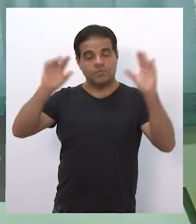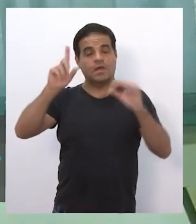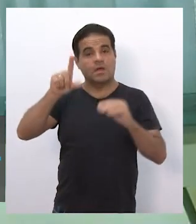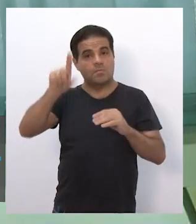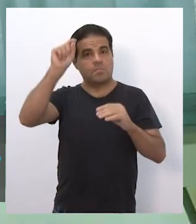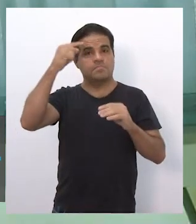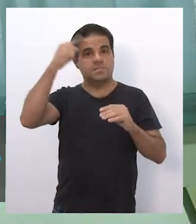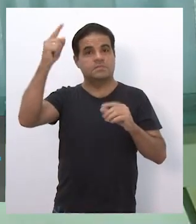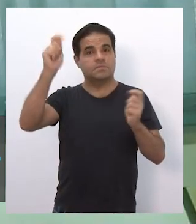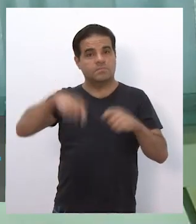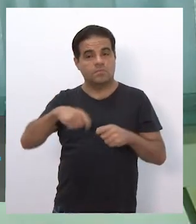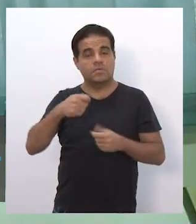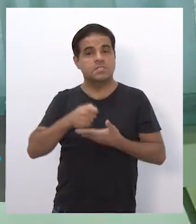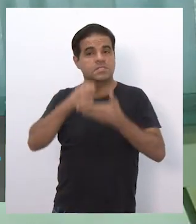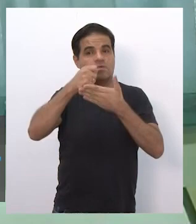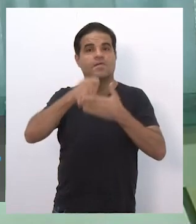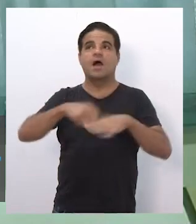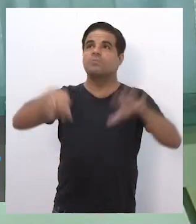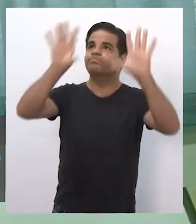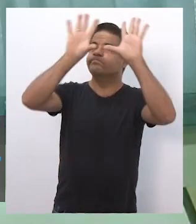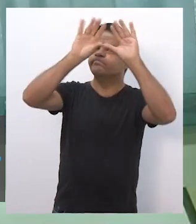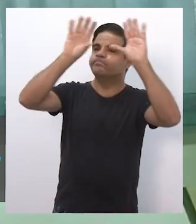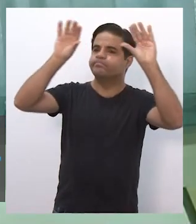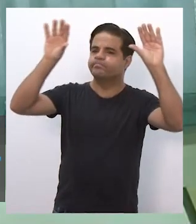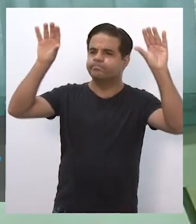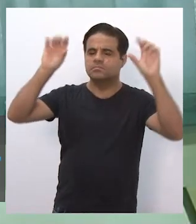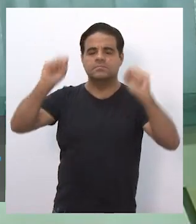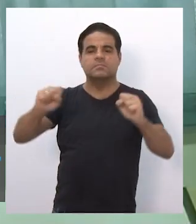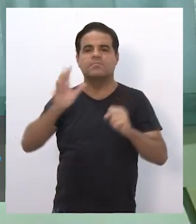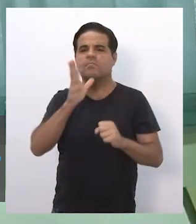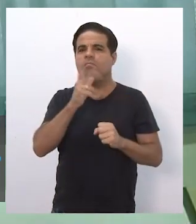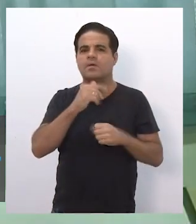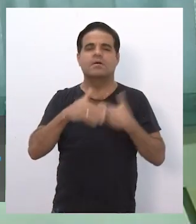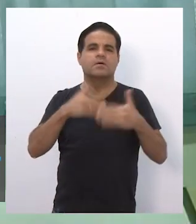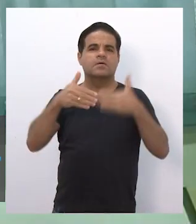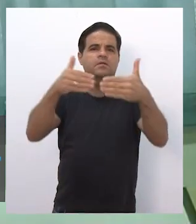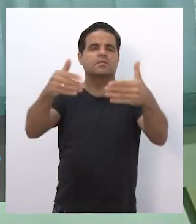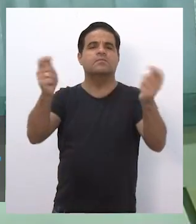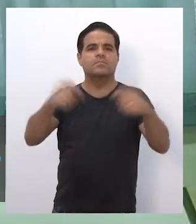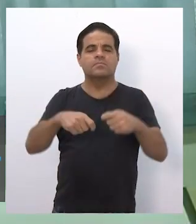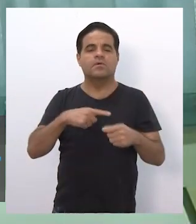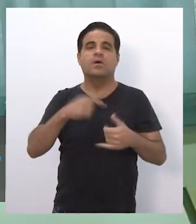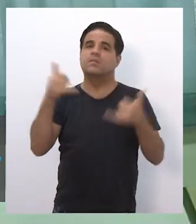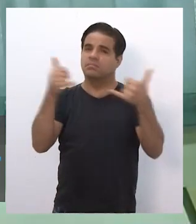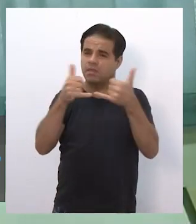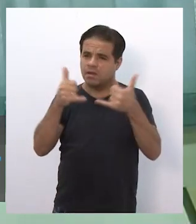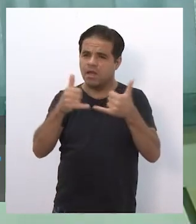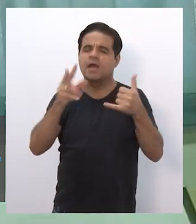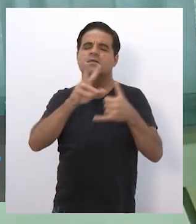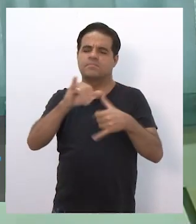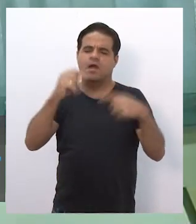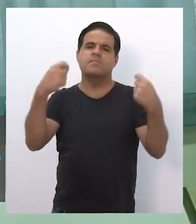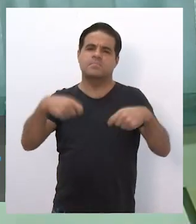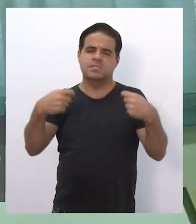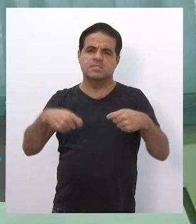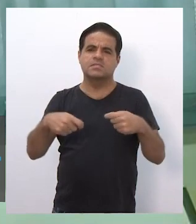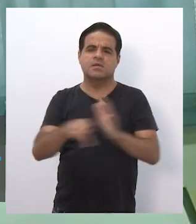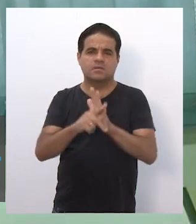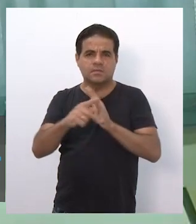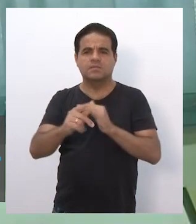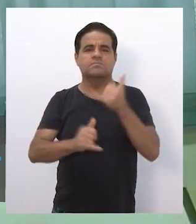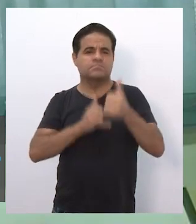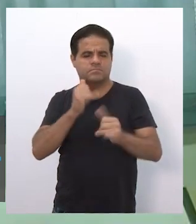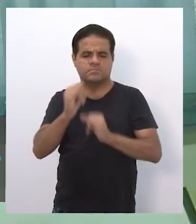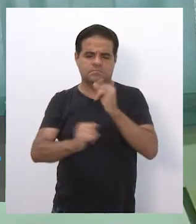de você salvar as coisas na nuvem, mas aí você, logicamente, vai precisar de uma internet, né, e de preferência uma internet